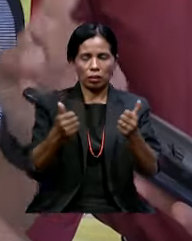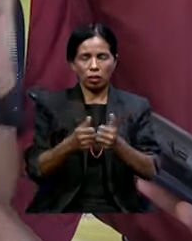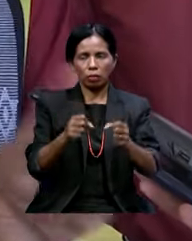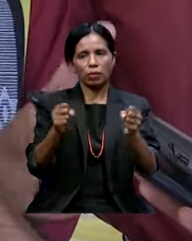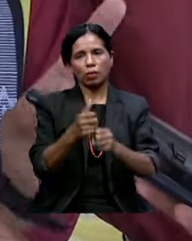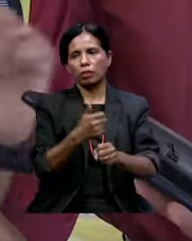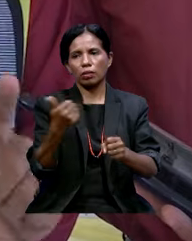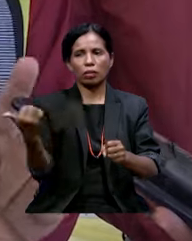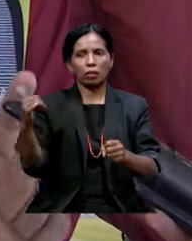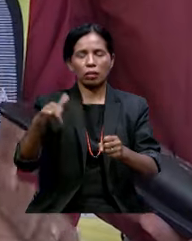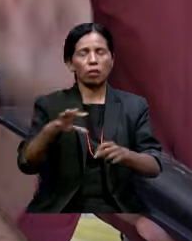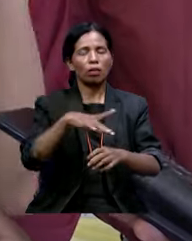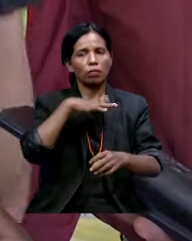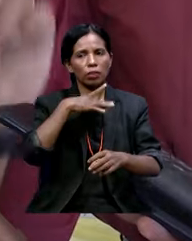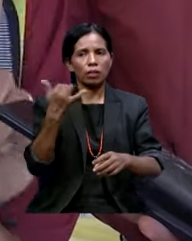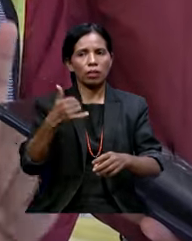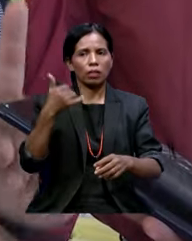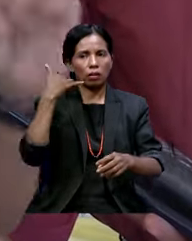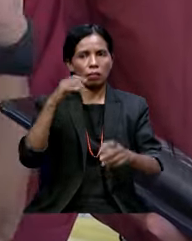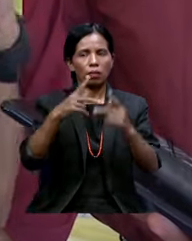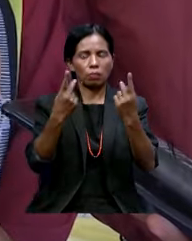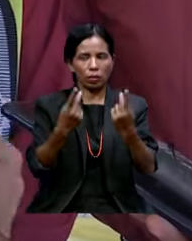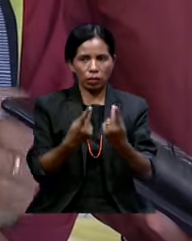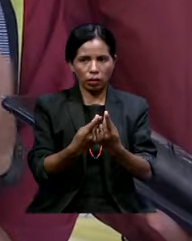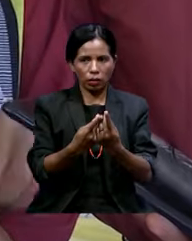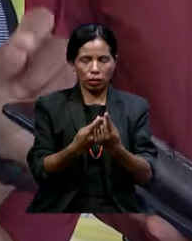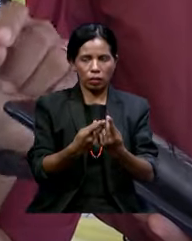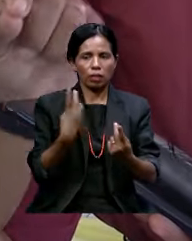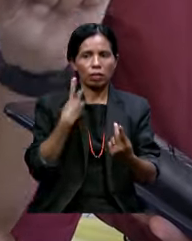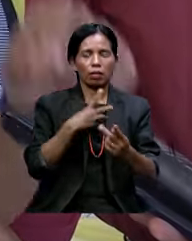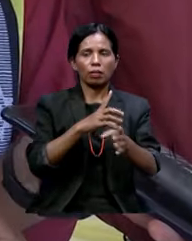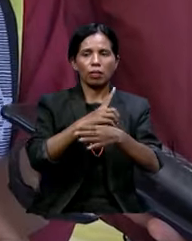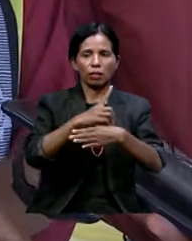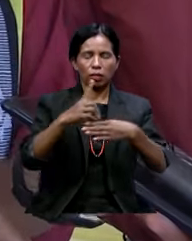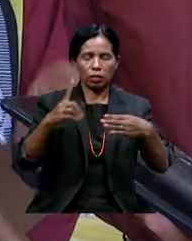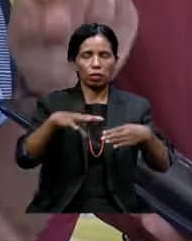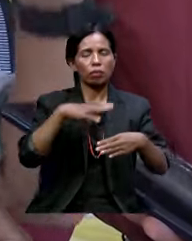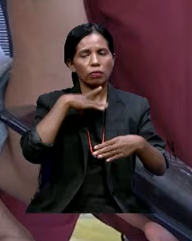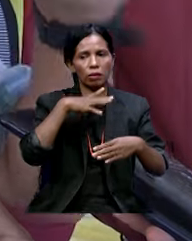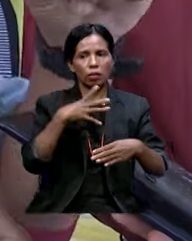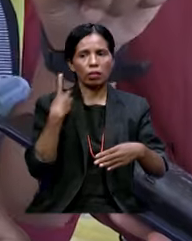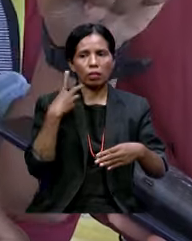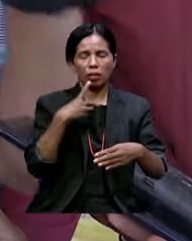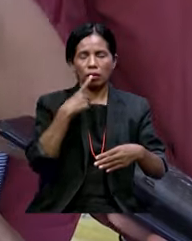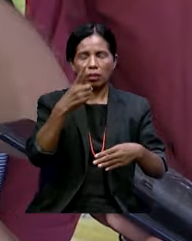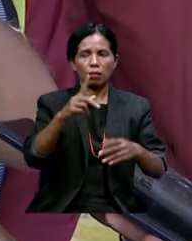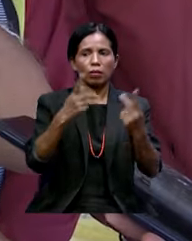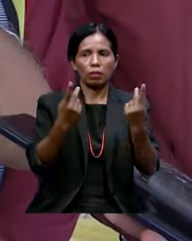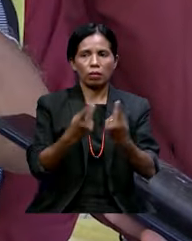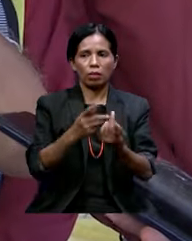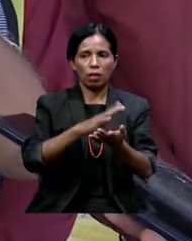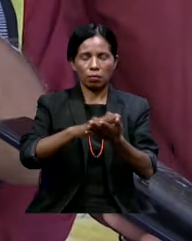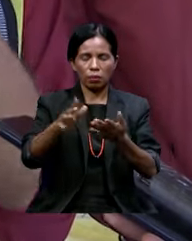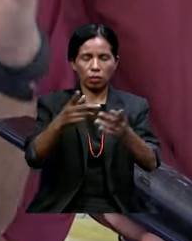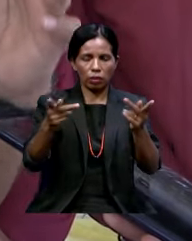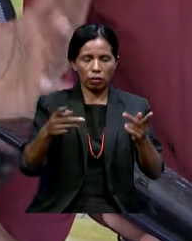ke sirne fer la raut sira kontak ke ba kompanyia o kontak ke ba smasa amne direção lixun nyang ato avisa kompanyia hamos keras fatine